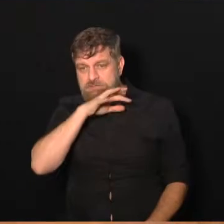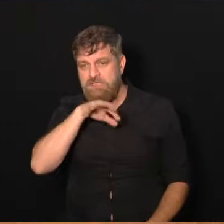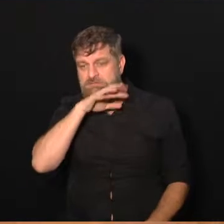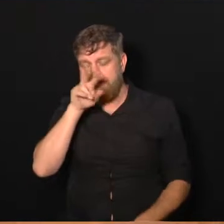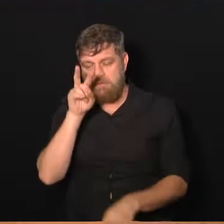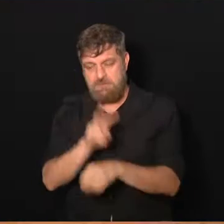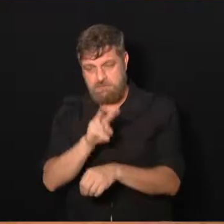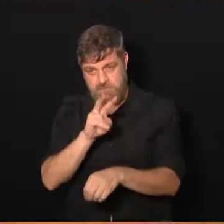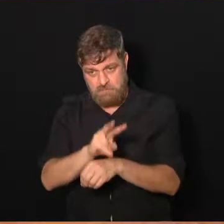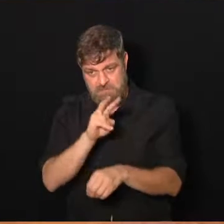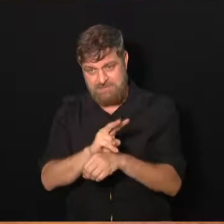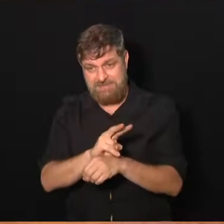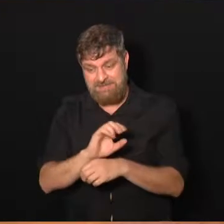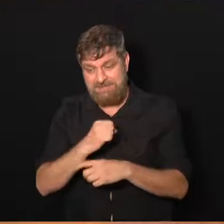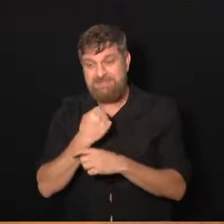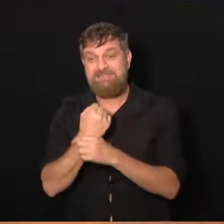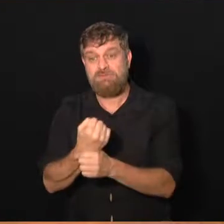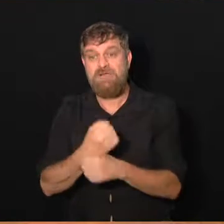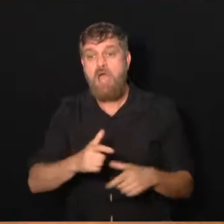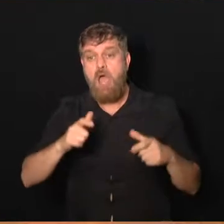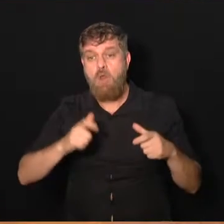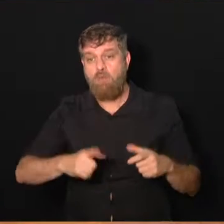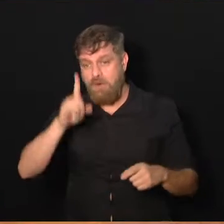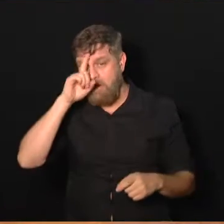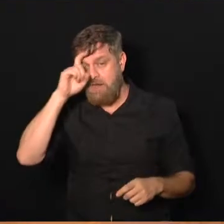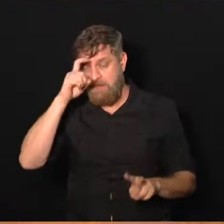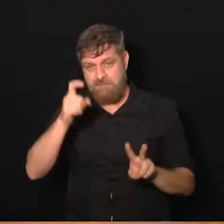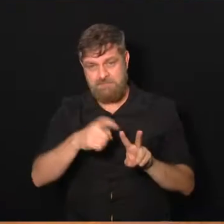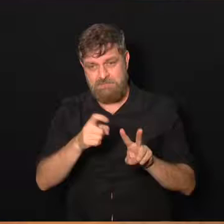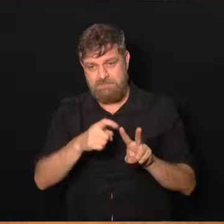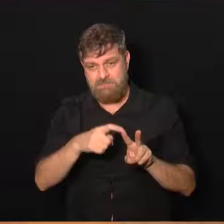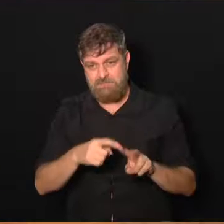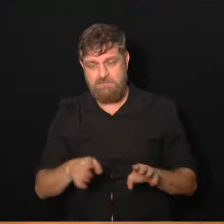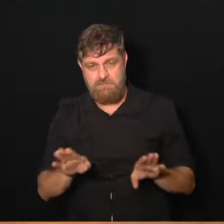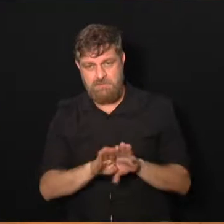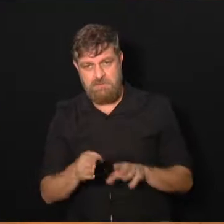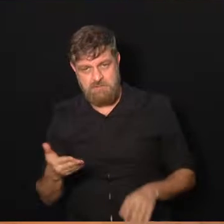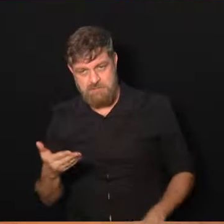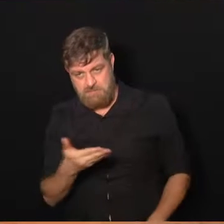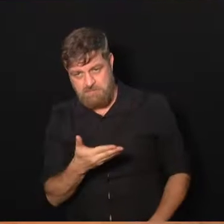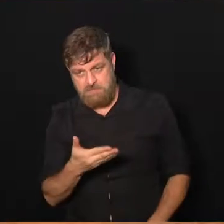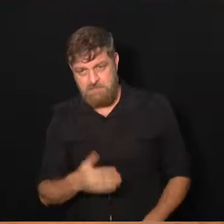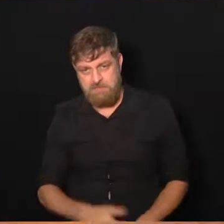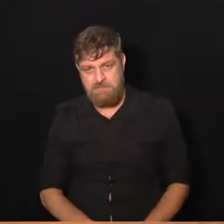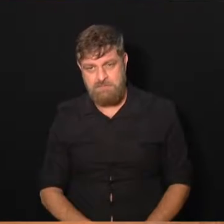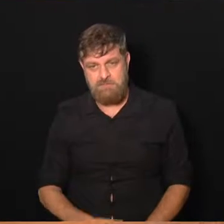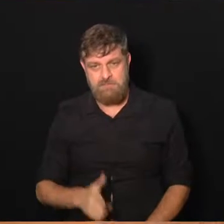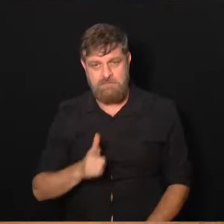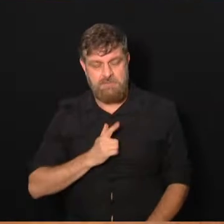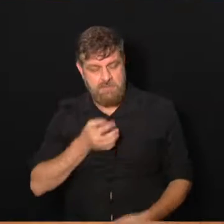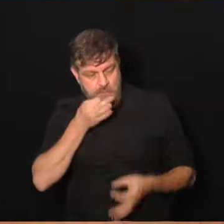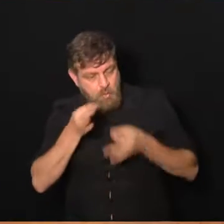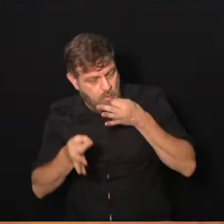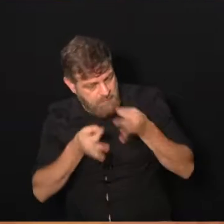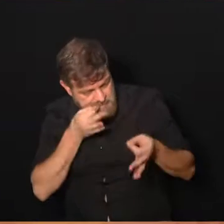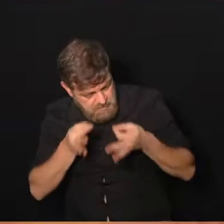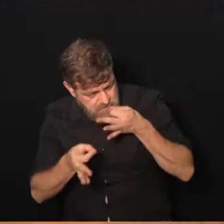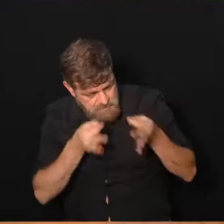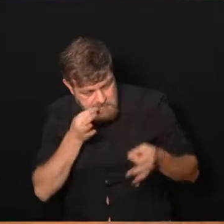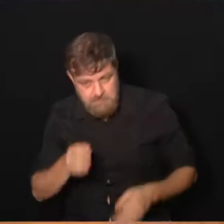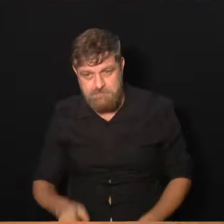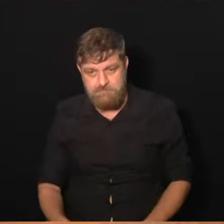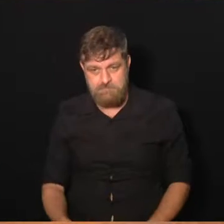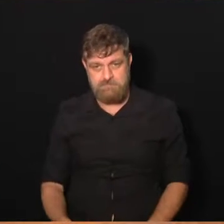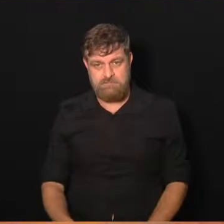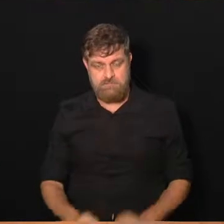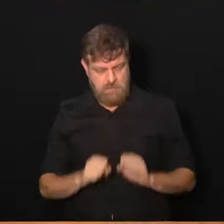da segurança nos pets. Gostaria de também falar, se vocês quiserem se manifestar, o